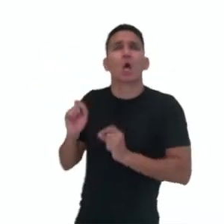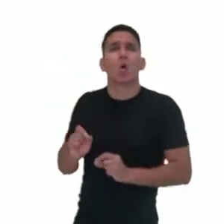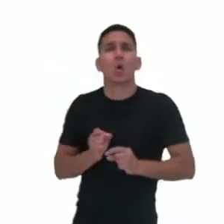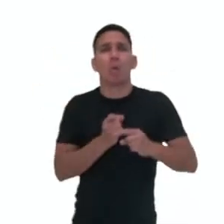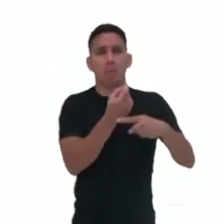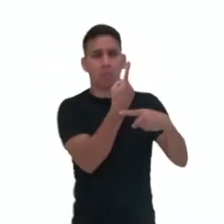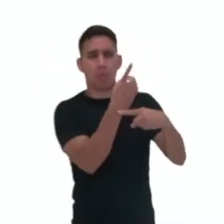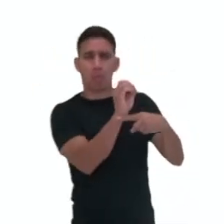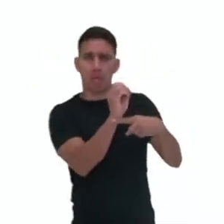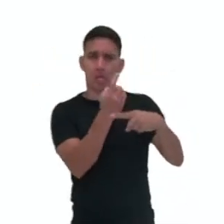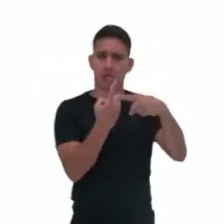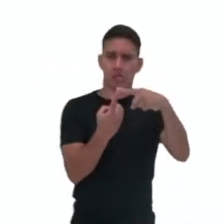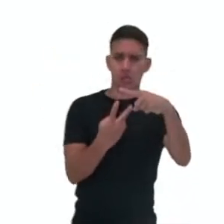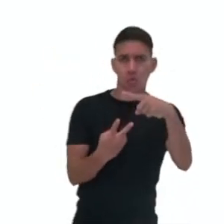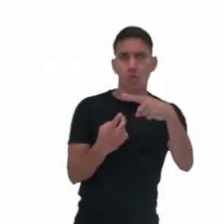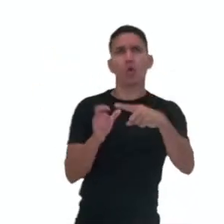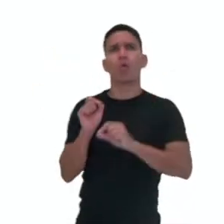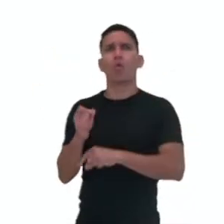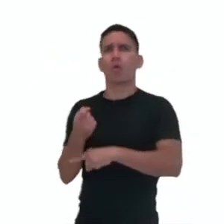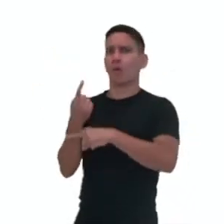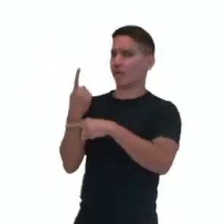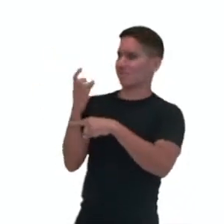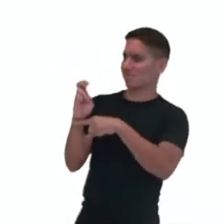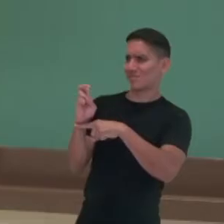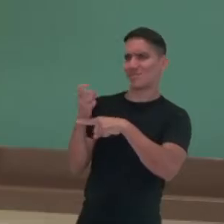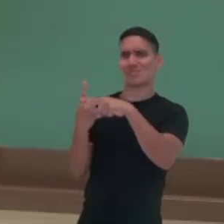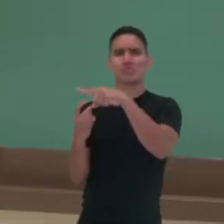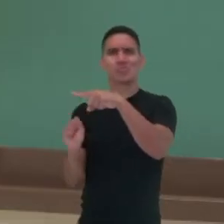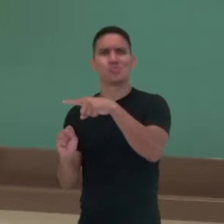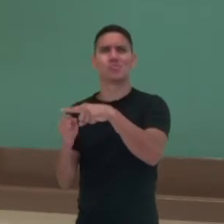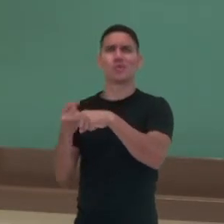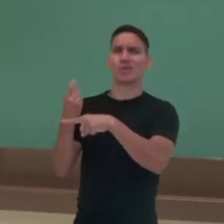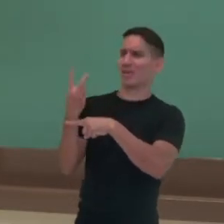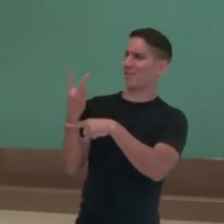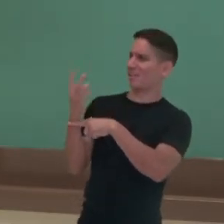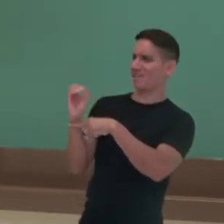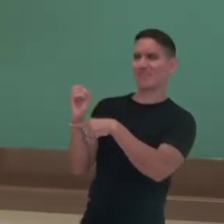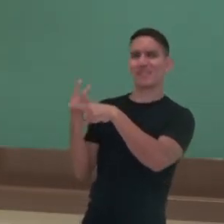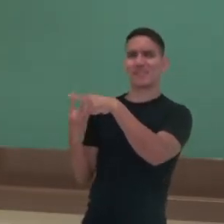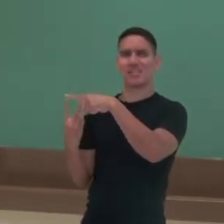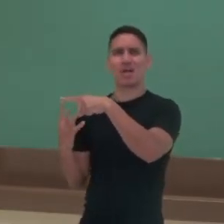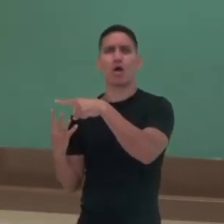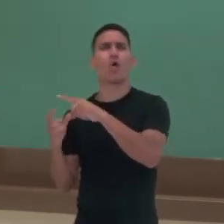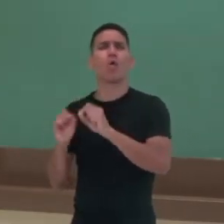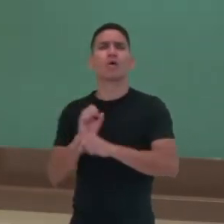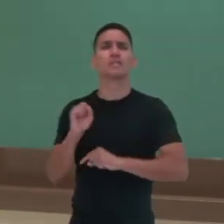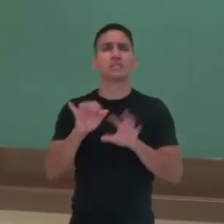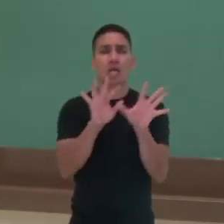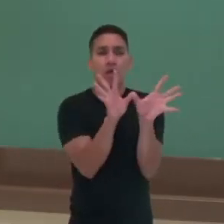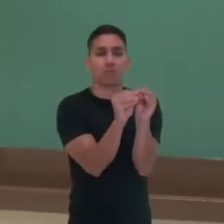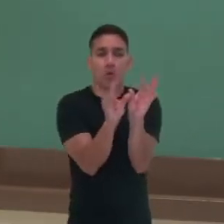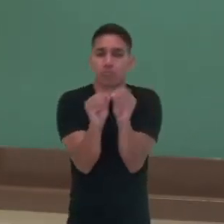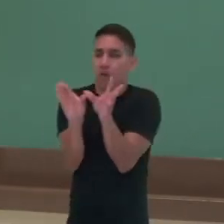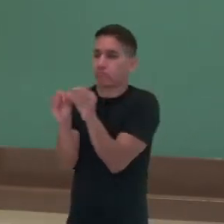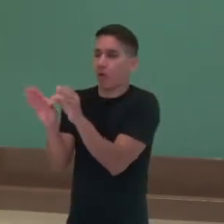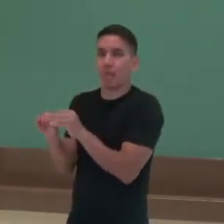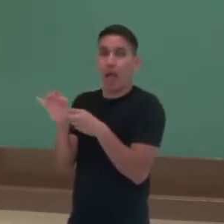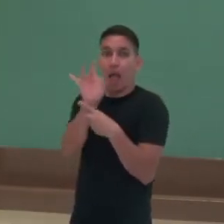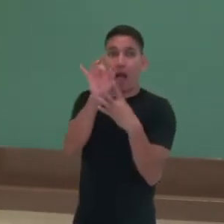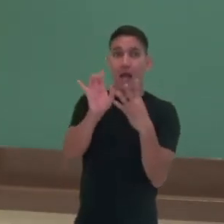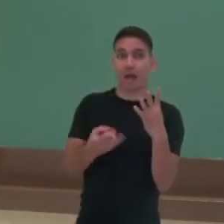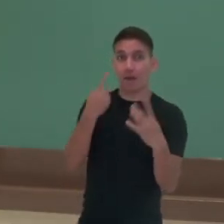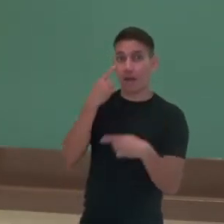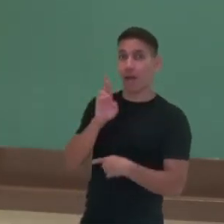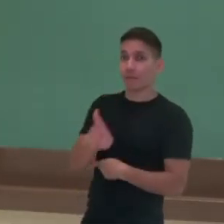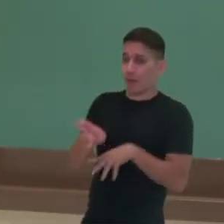comum? Se nós simplificarmos cada uma dessas razões, eu vou chegar